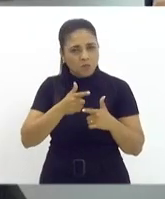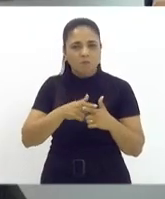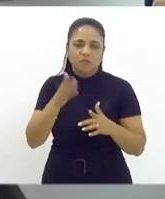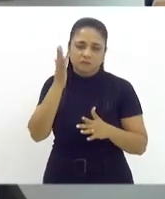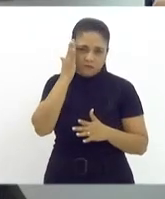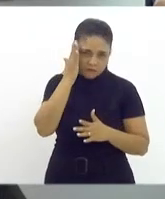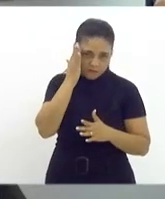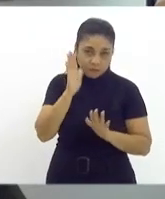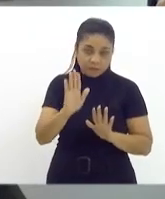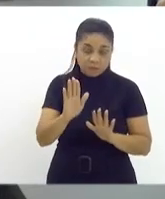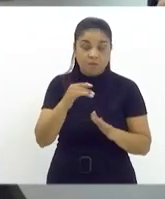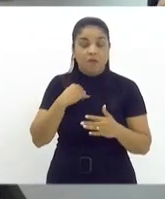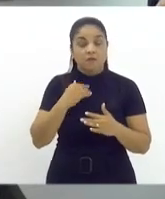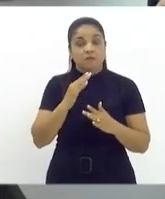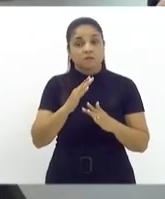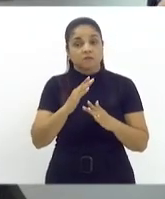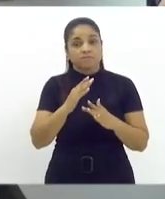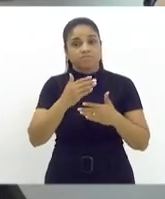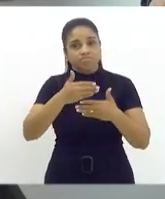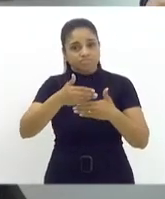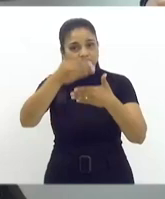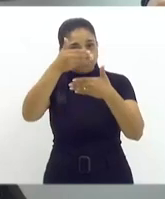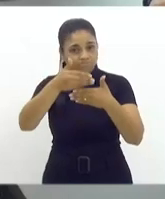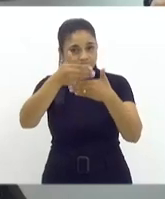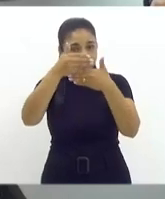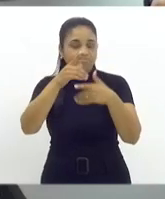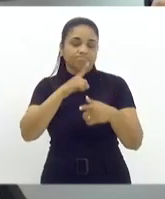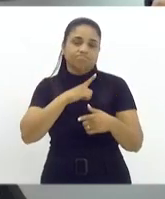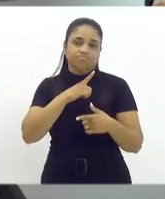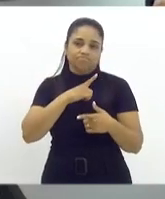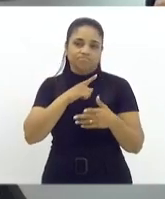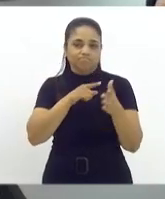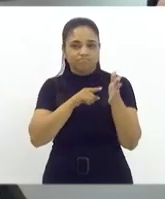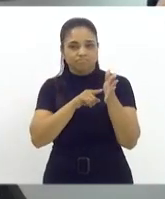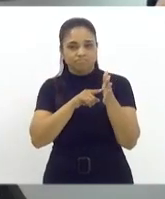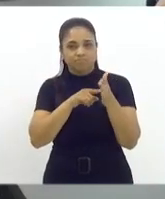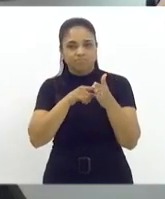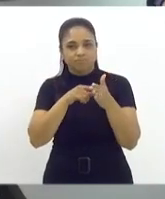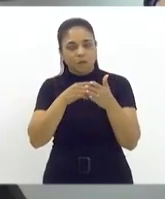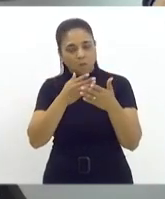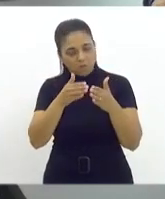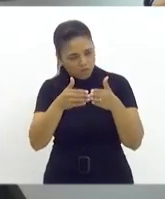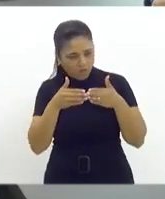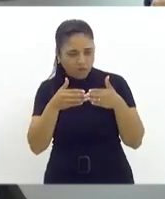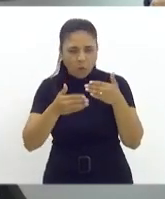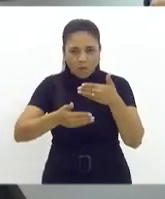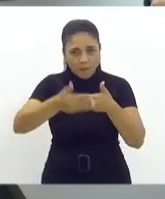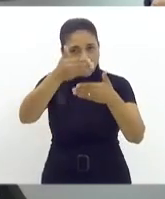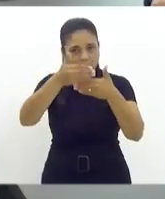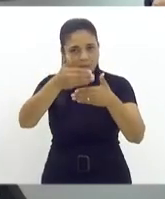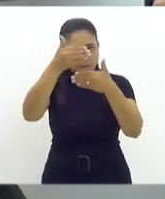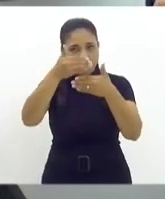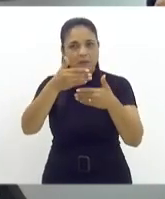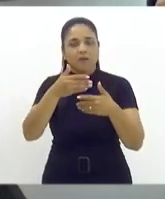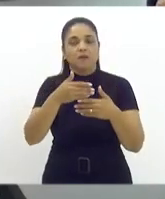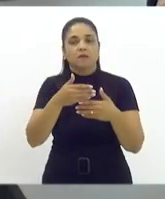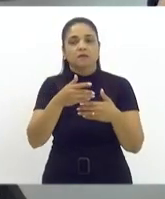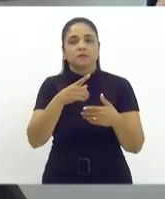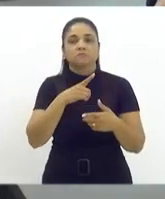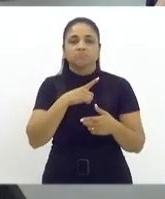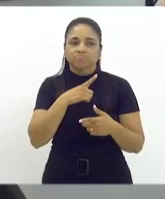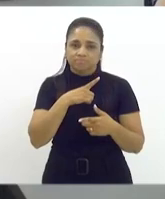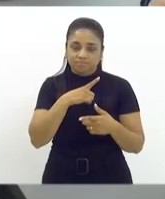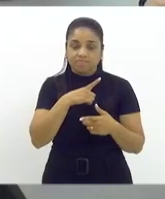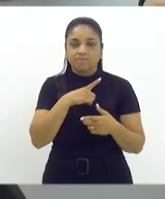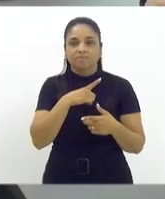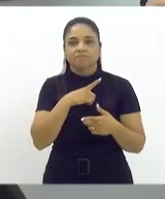Mas a frente nós tivemos pode passar por favor mais à frente nós